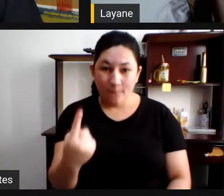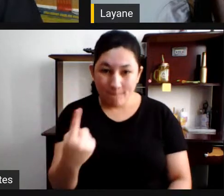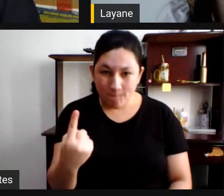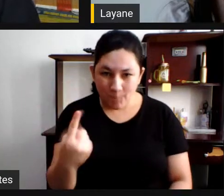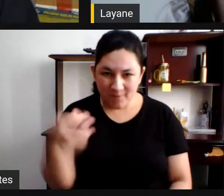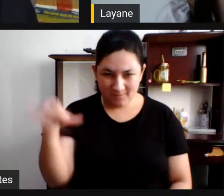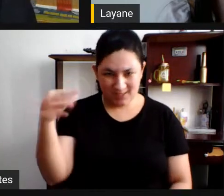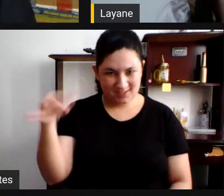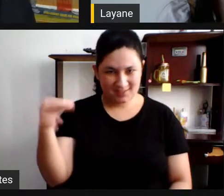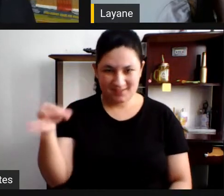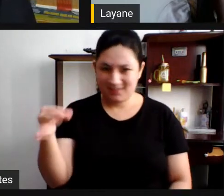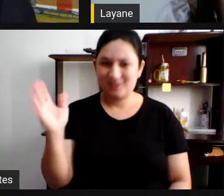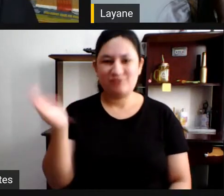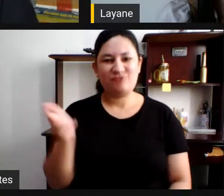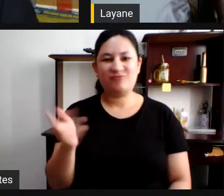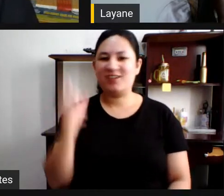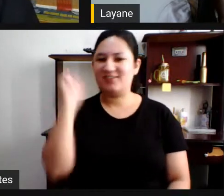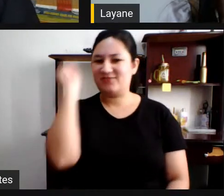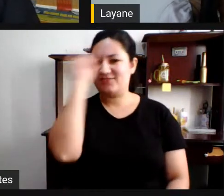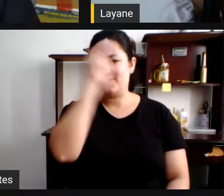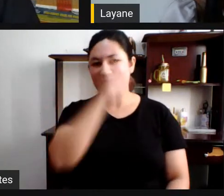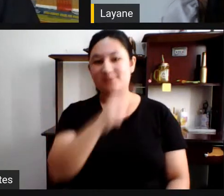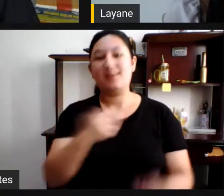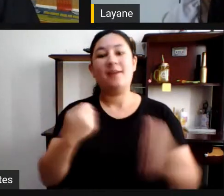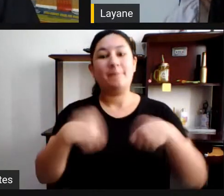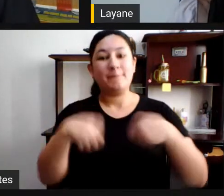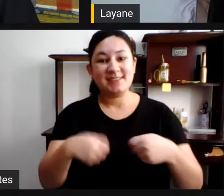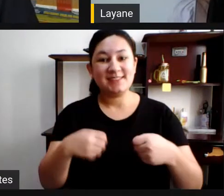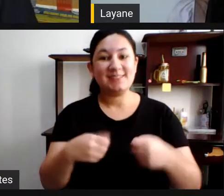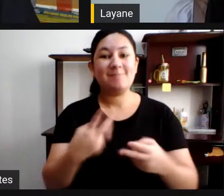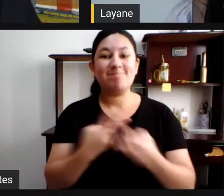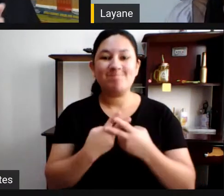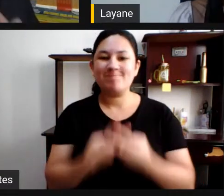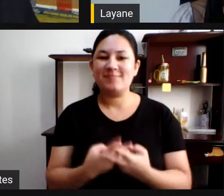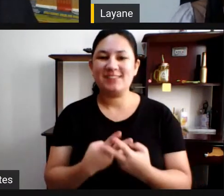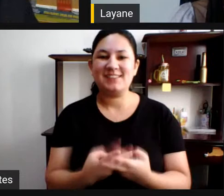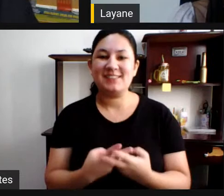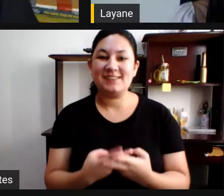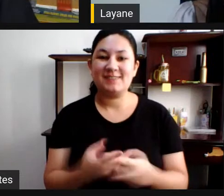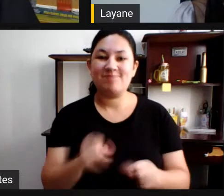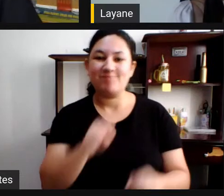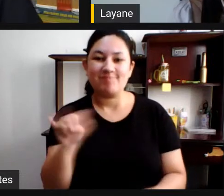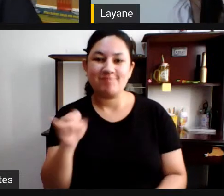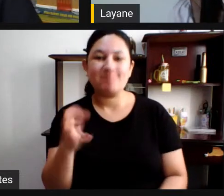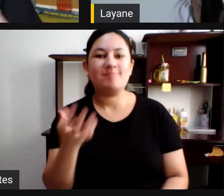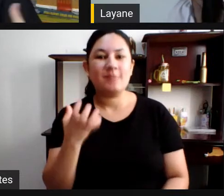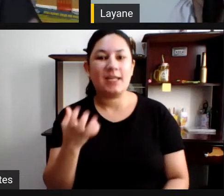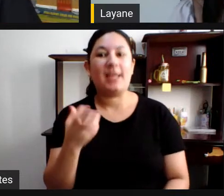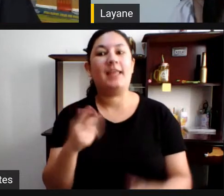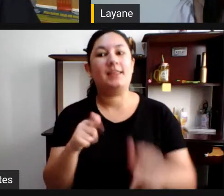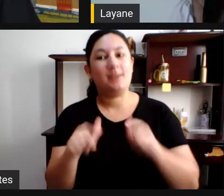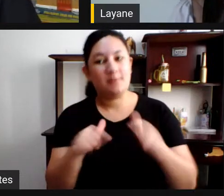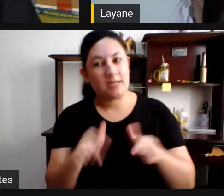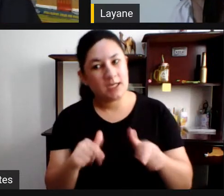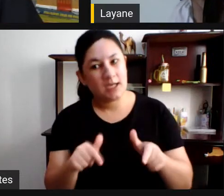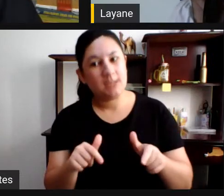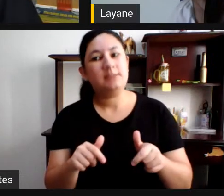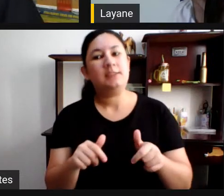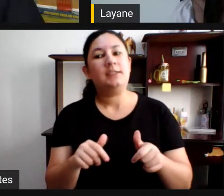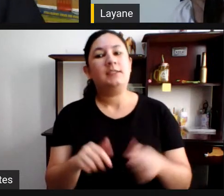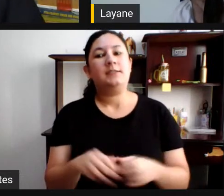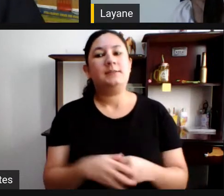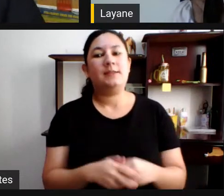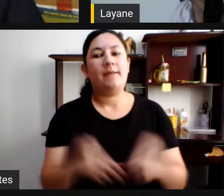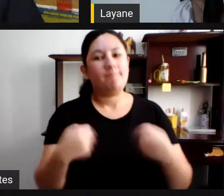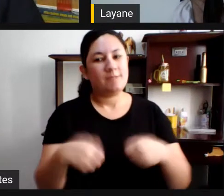é primeiro preciso isso quero trabalhar com ele vou deixar vou me deixar levar para uma